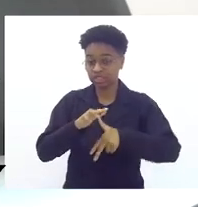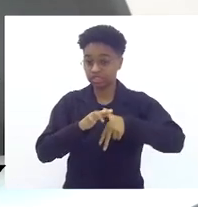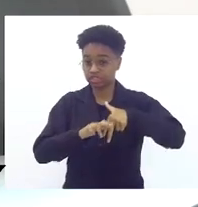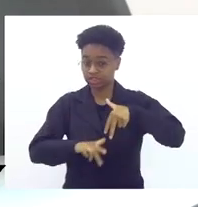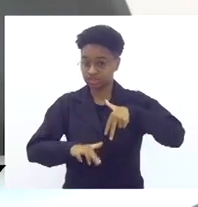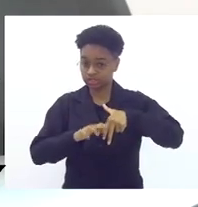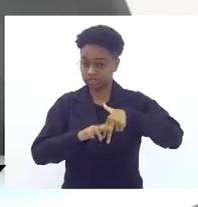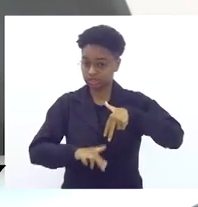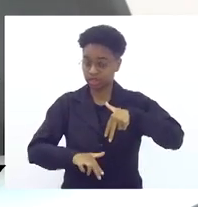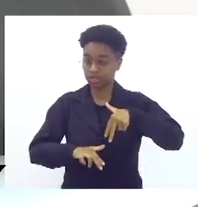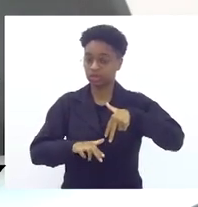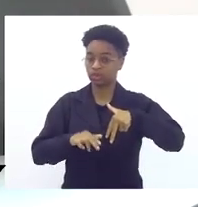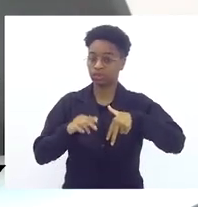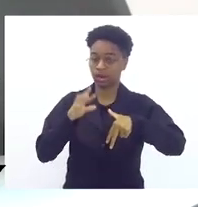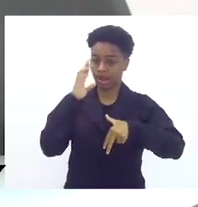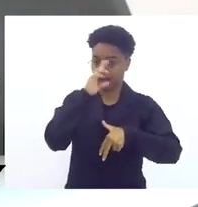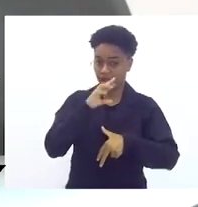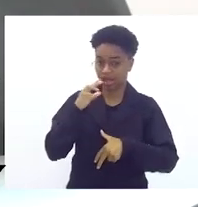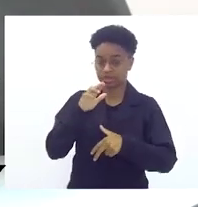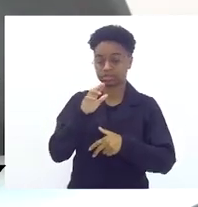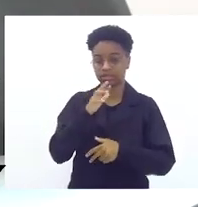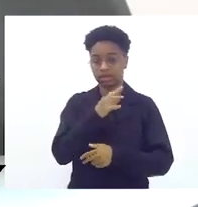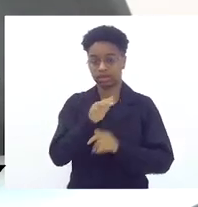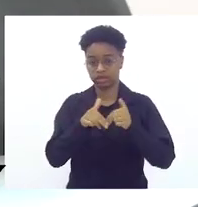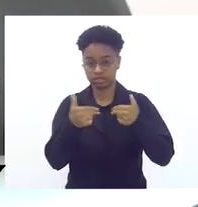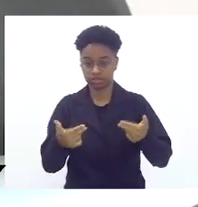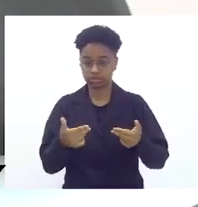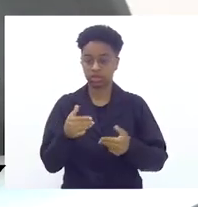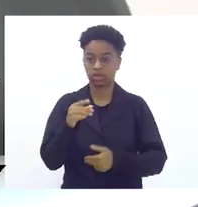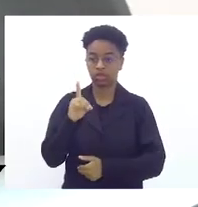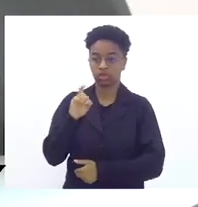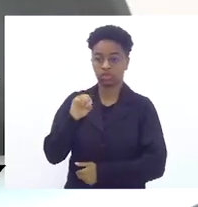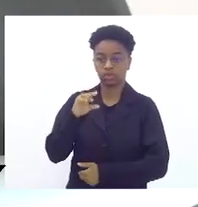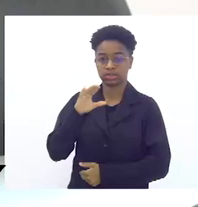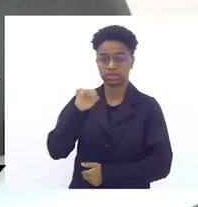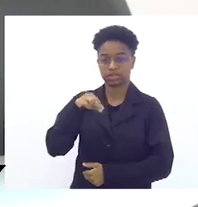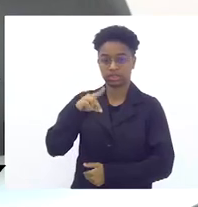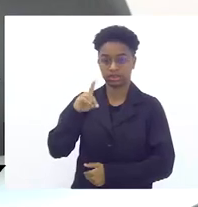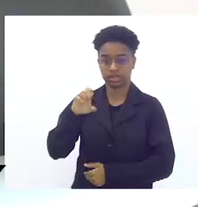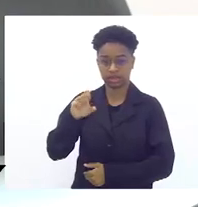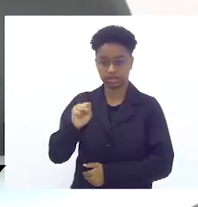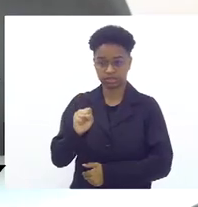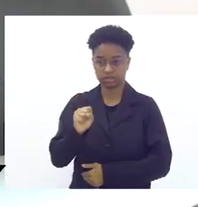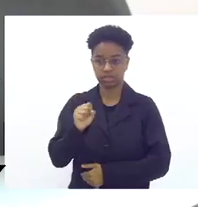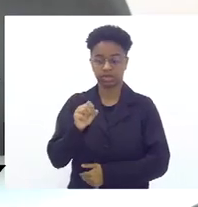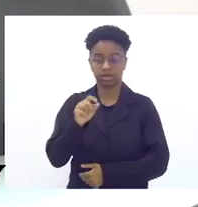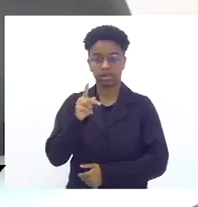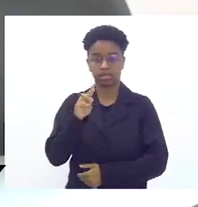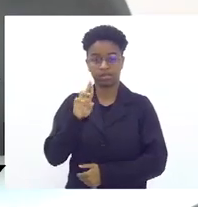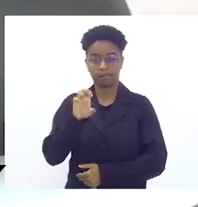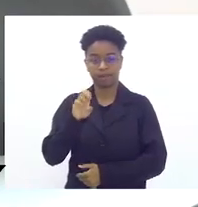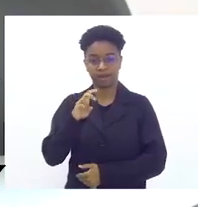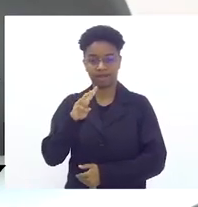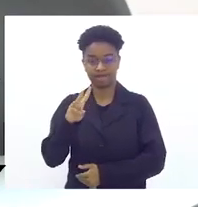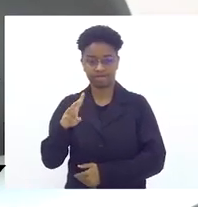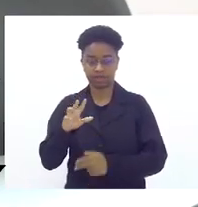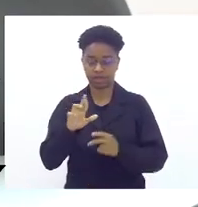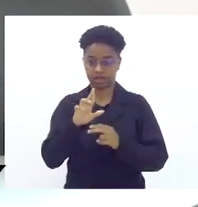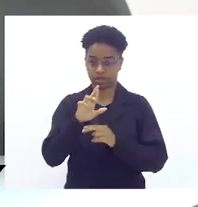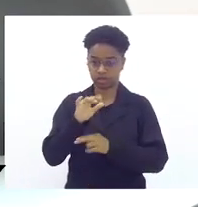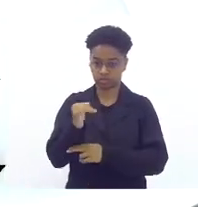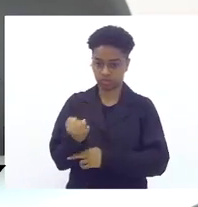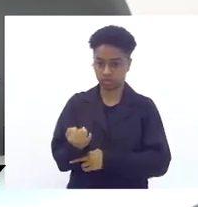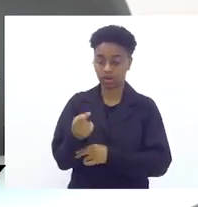Race etnia doce descreve RJ hoje a gente somente porque